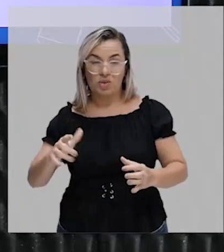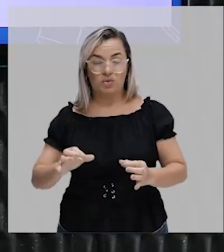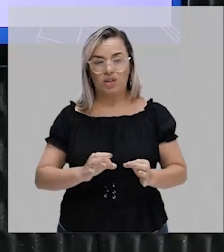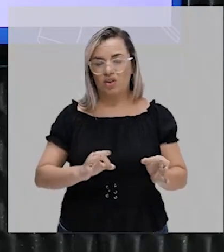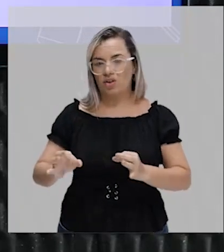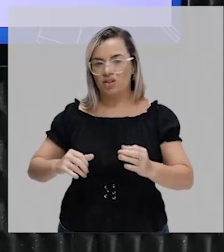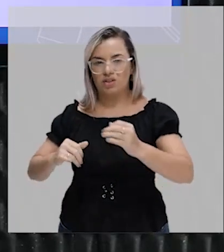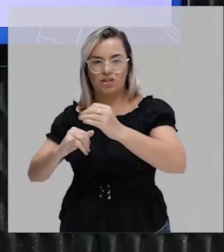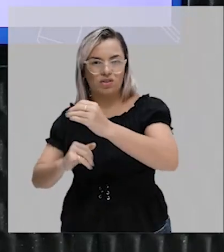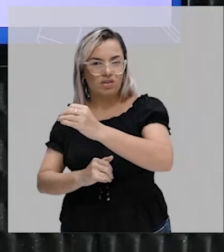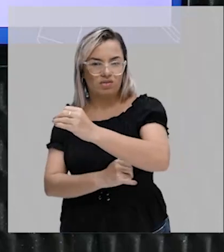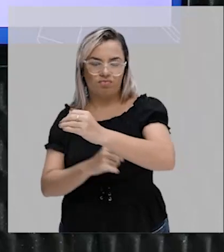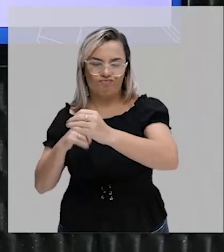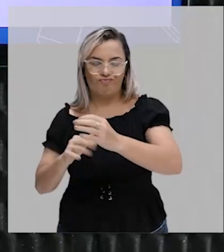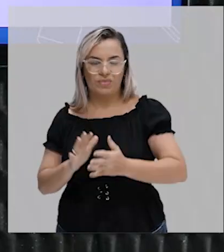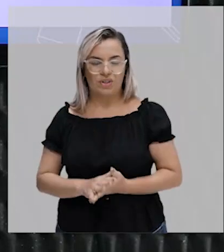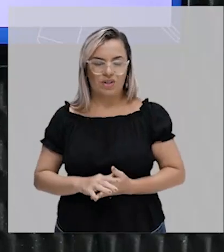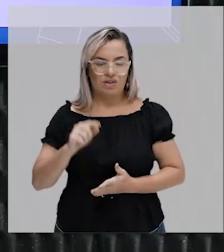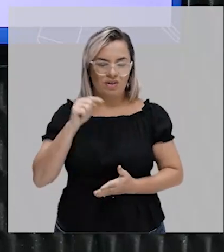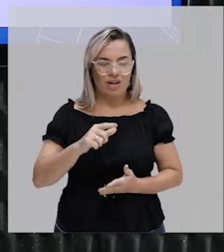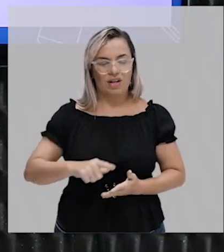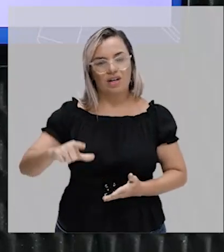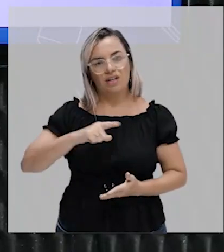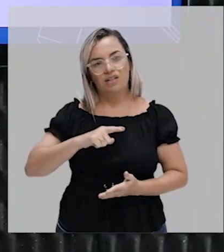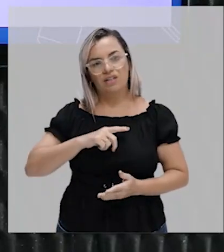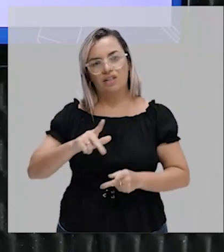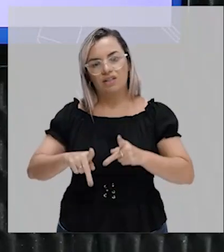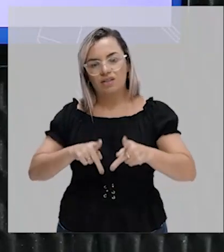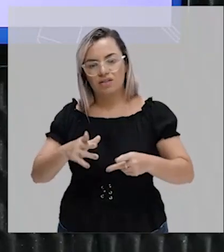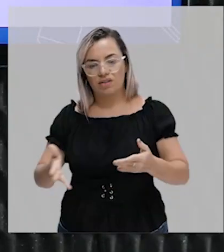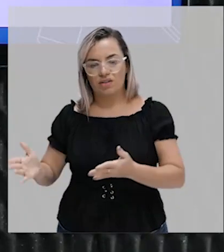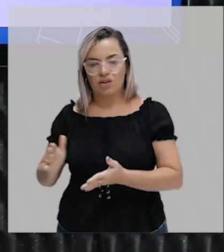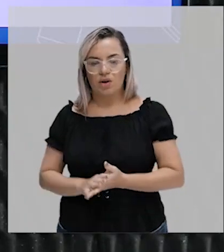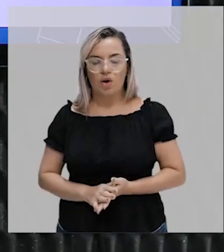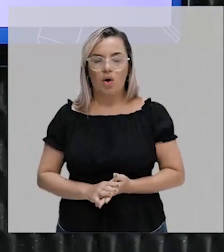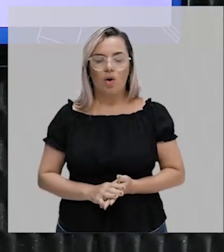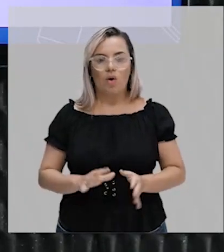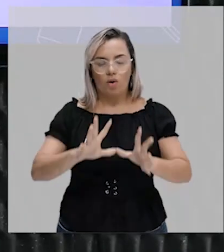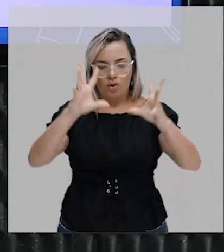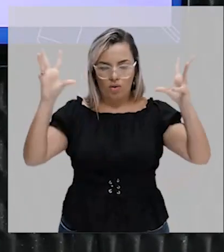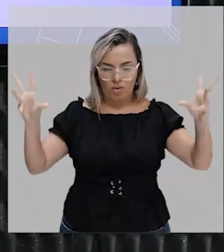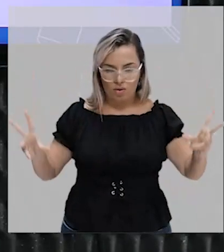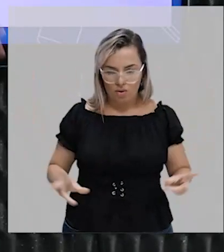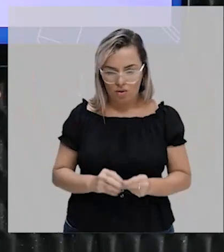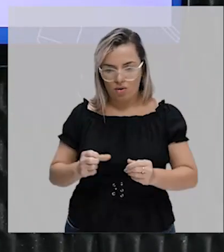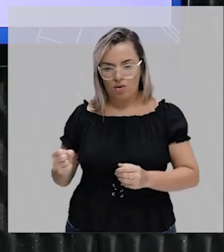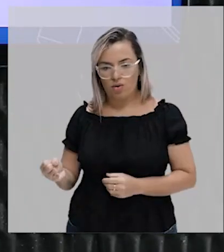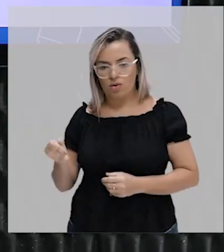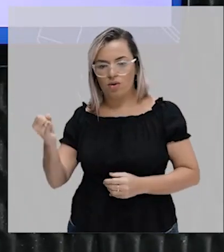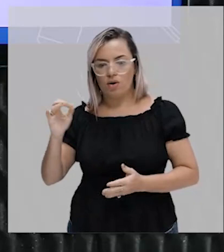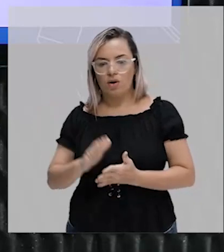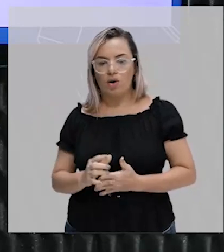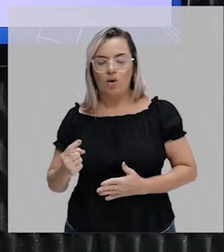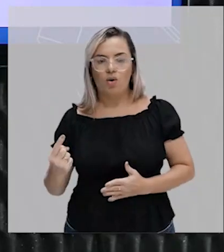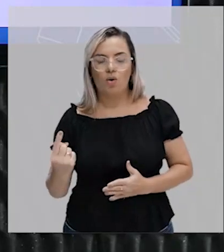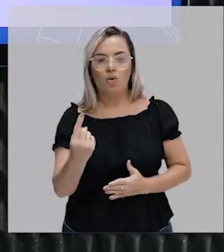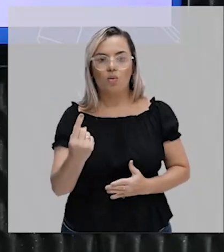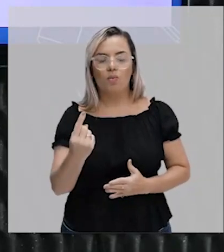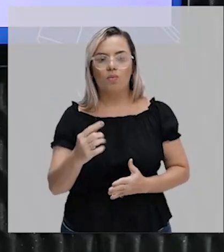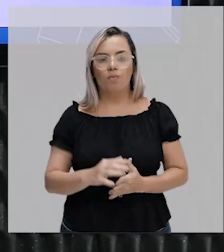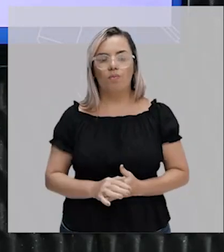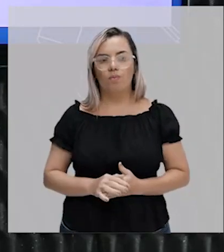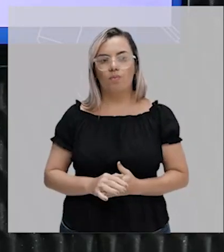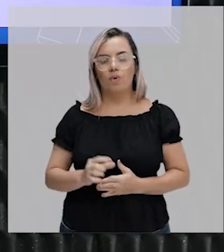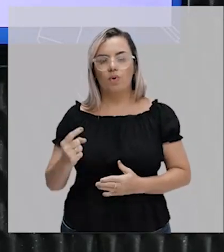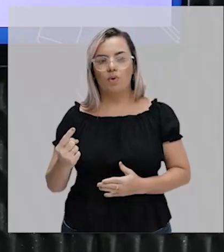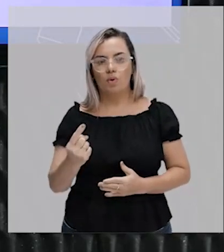outra questão importante, galera, para a gente fechar com chave de ouro, tá certo? Vai ser a priorização da monocultura. A partir desse momento, a produção ela vai ser